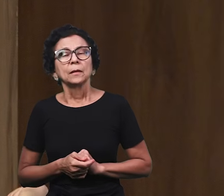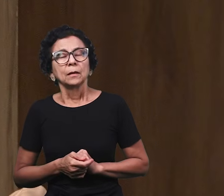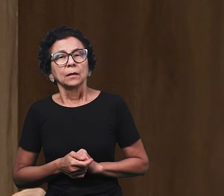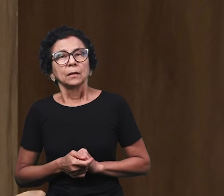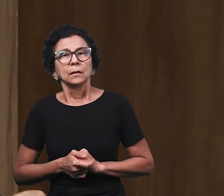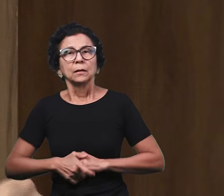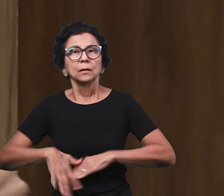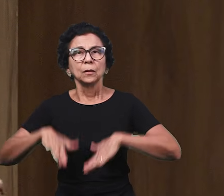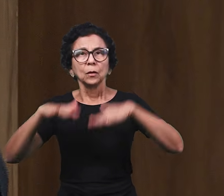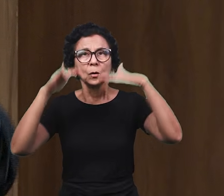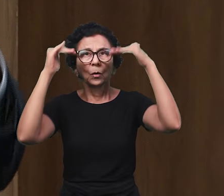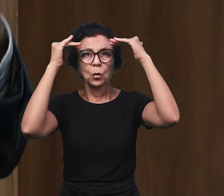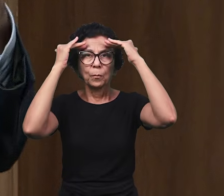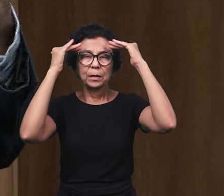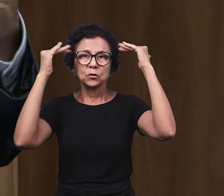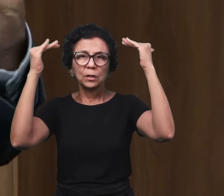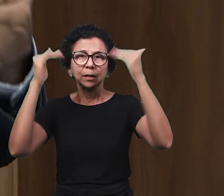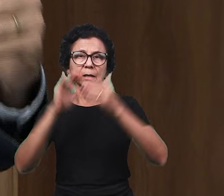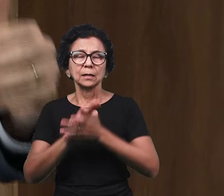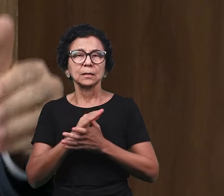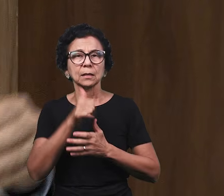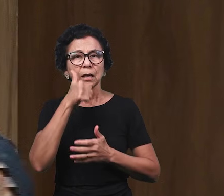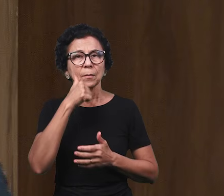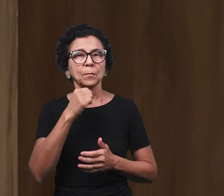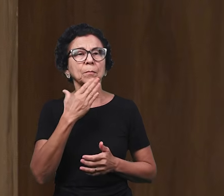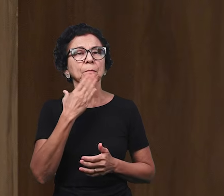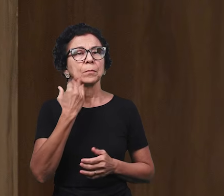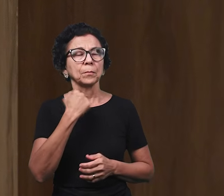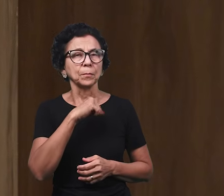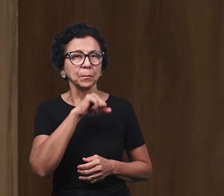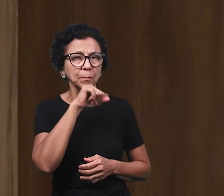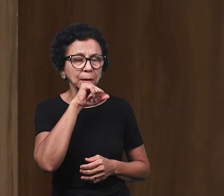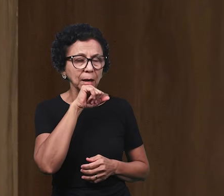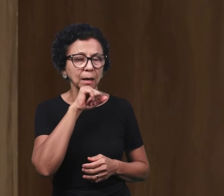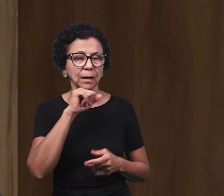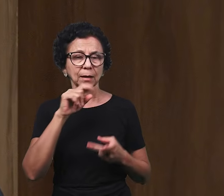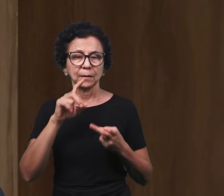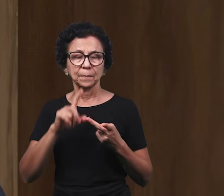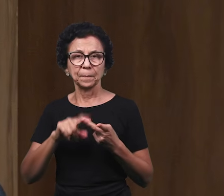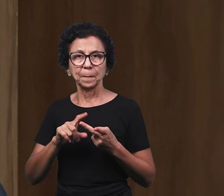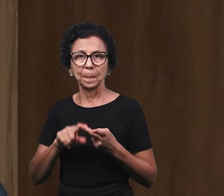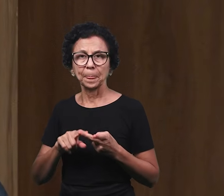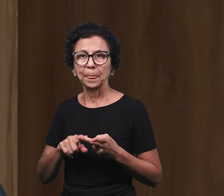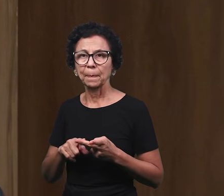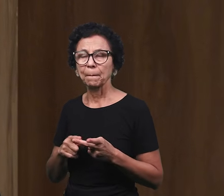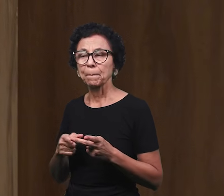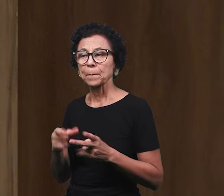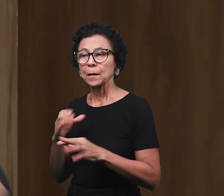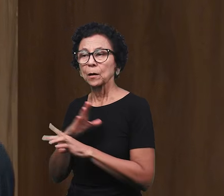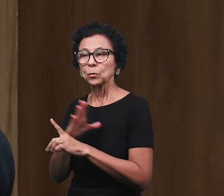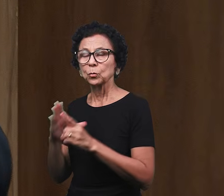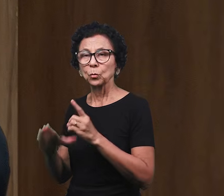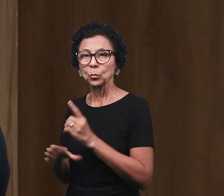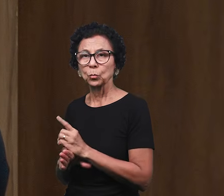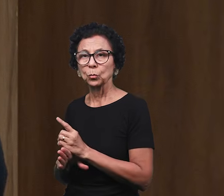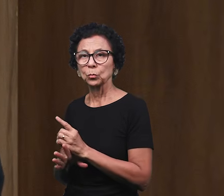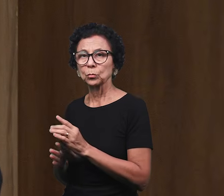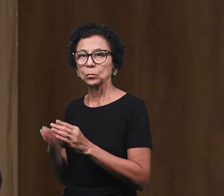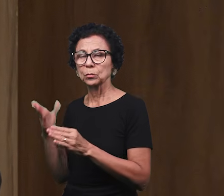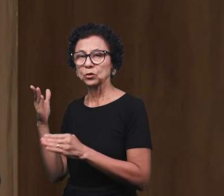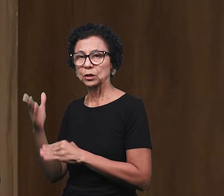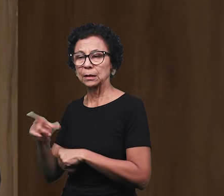Pai, né? Até mesmo ajudando, no cumpridor, chegando no horário do culto, sendo